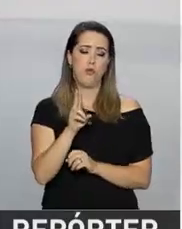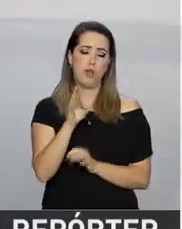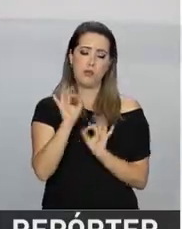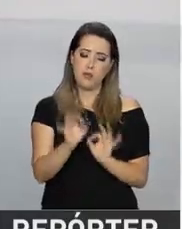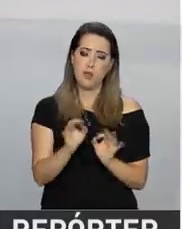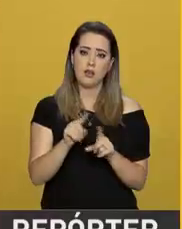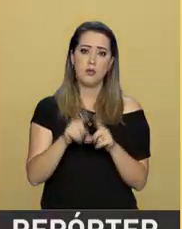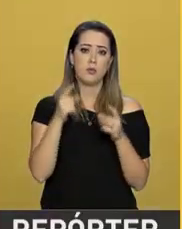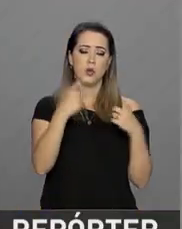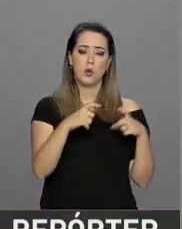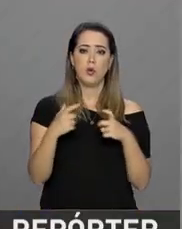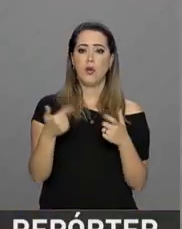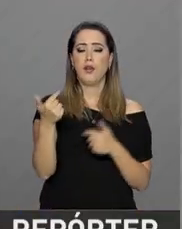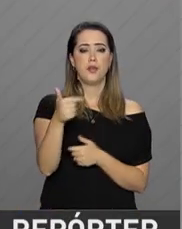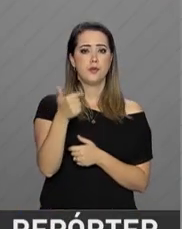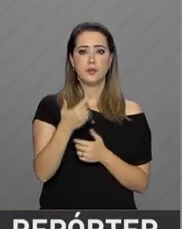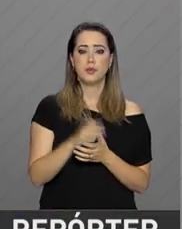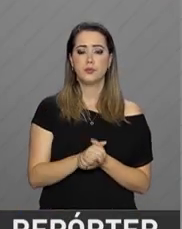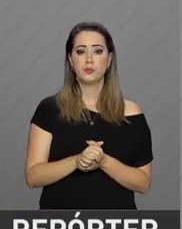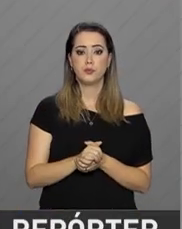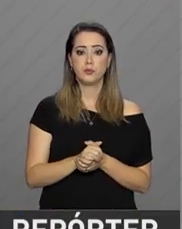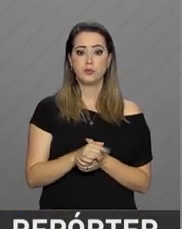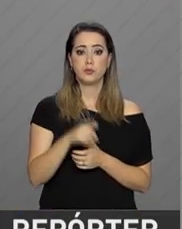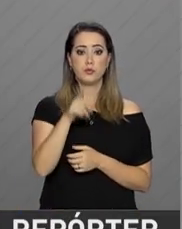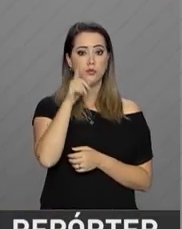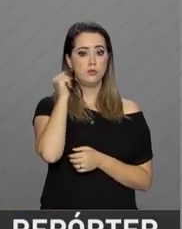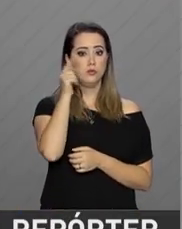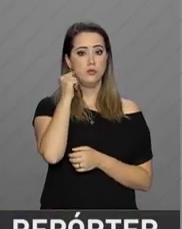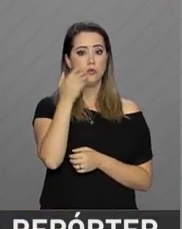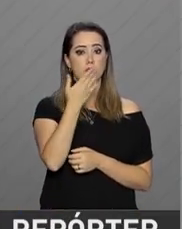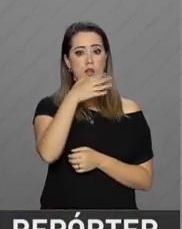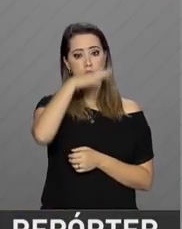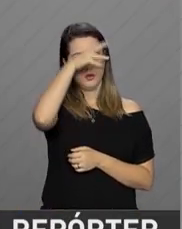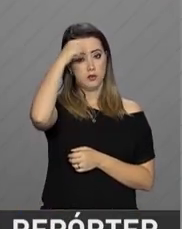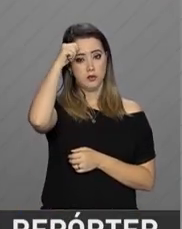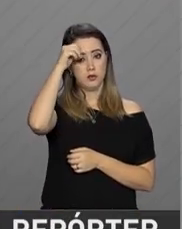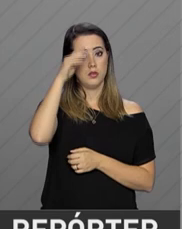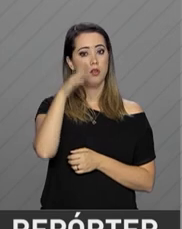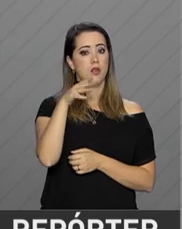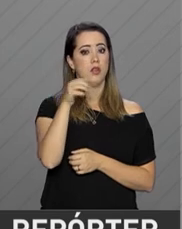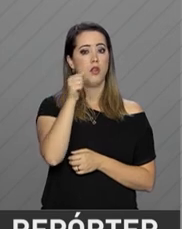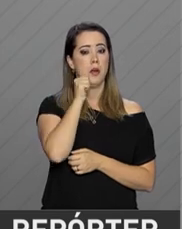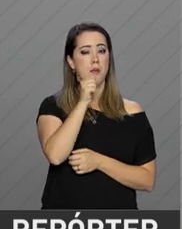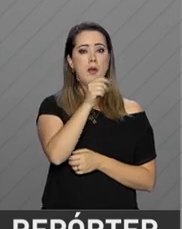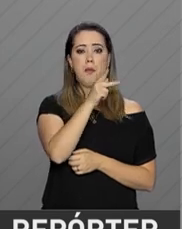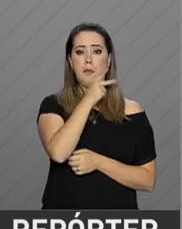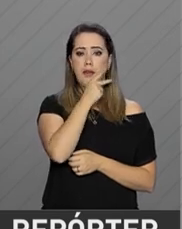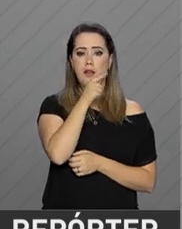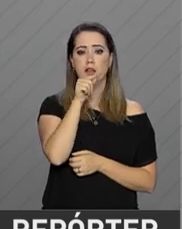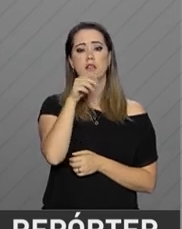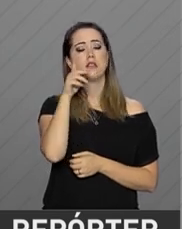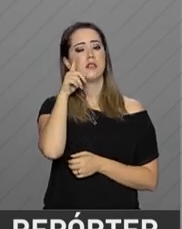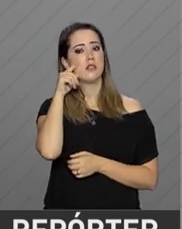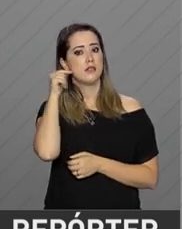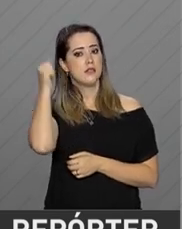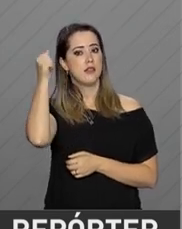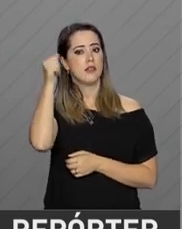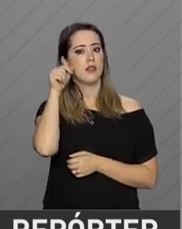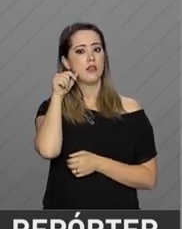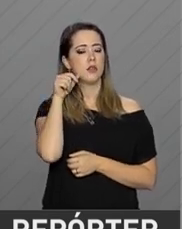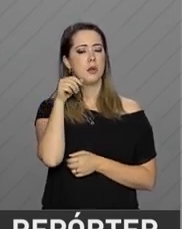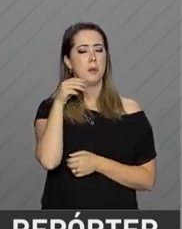foi cumprida. São eles: Alagoas, Amazonas, Amapá, Bahia, Ceará,